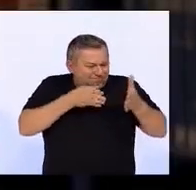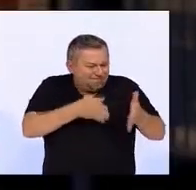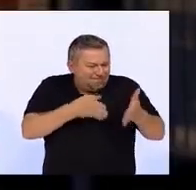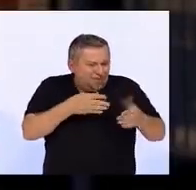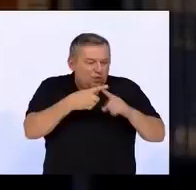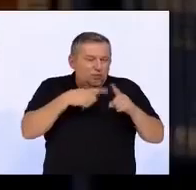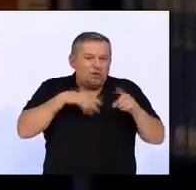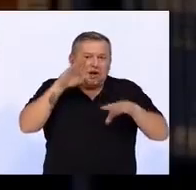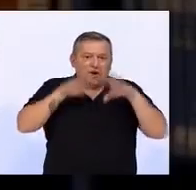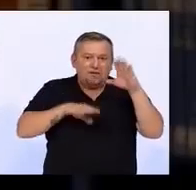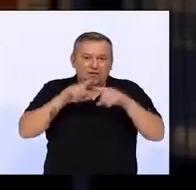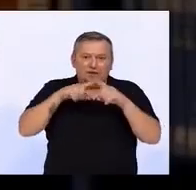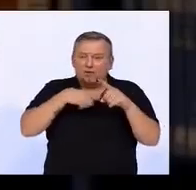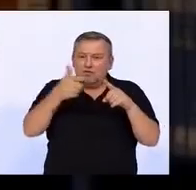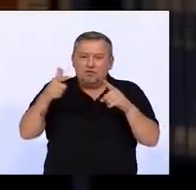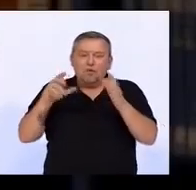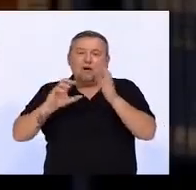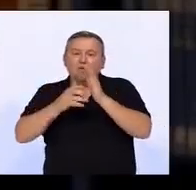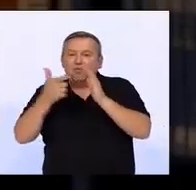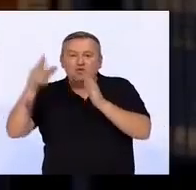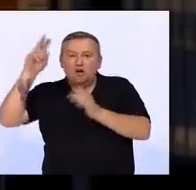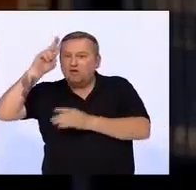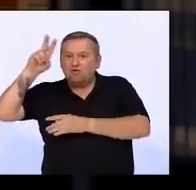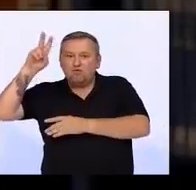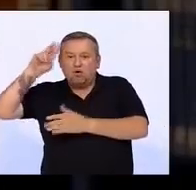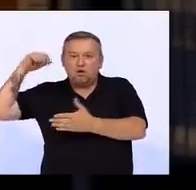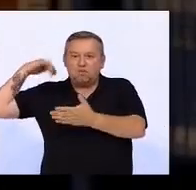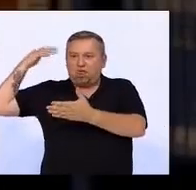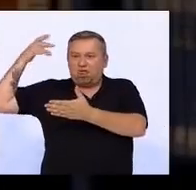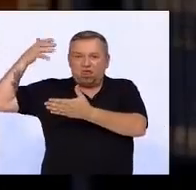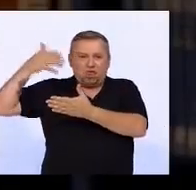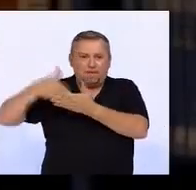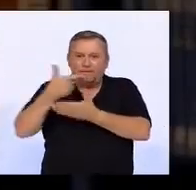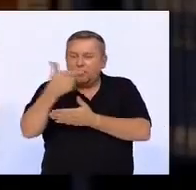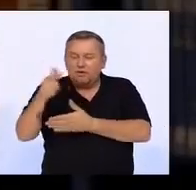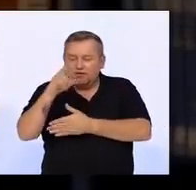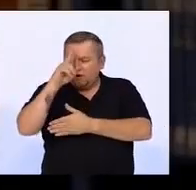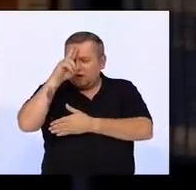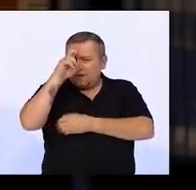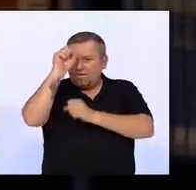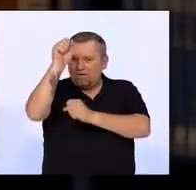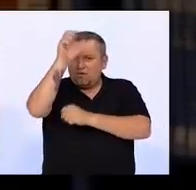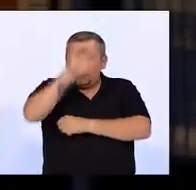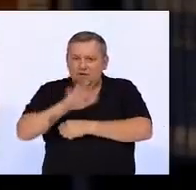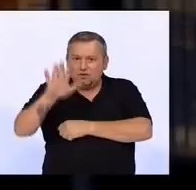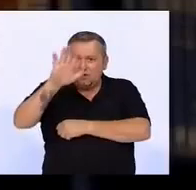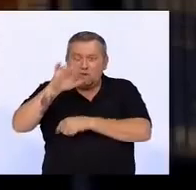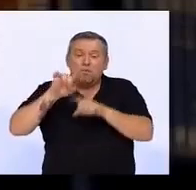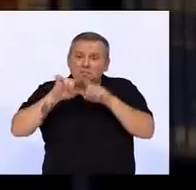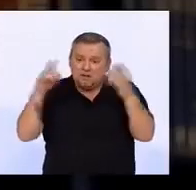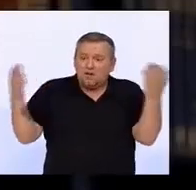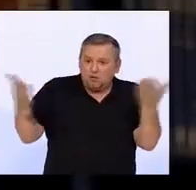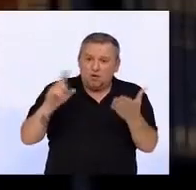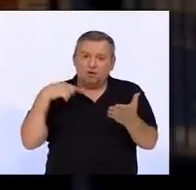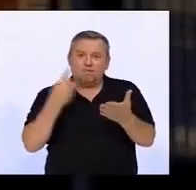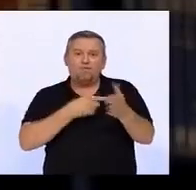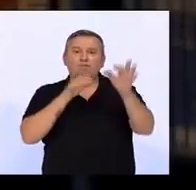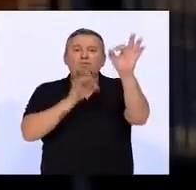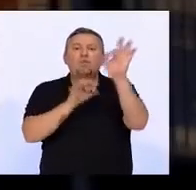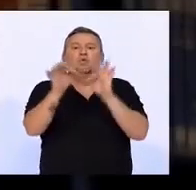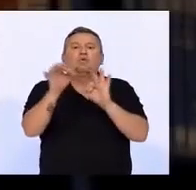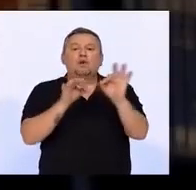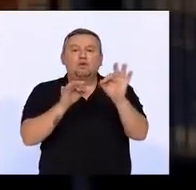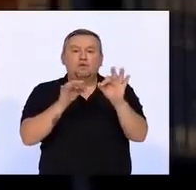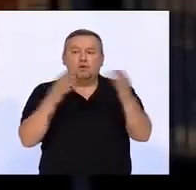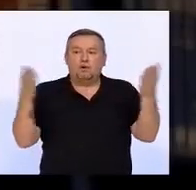reboque de partidos que não tinham história e que não tinham esta força nacional do PMDB. Pois bem, agora temos um projeto. Aquilo que